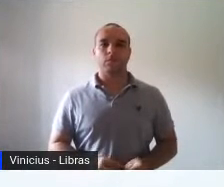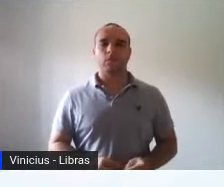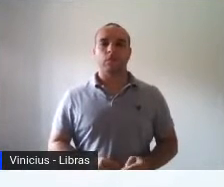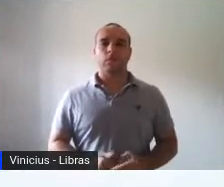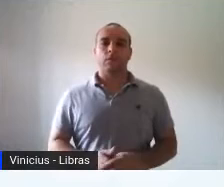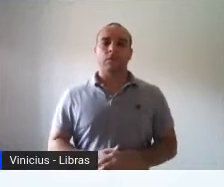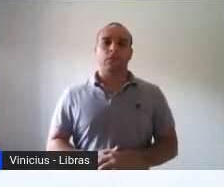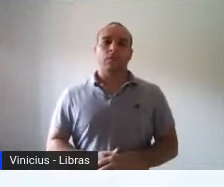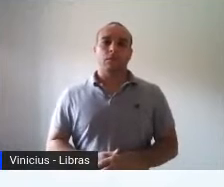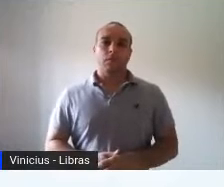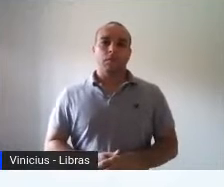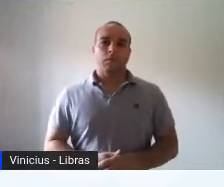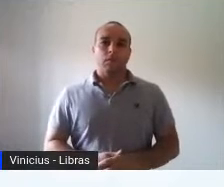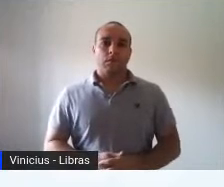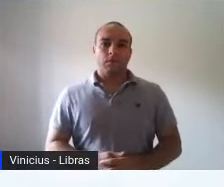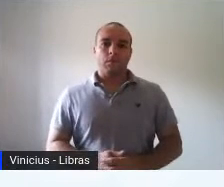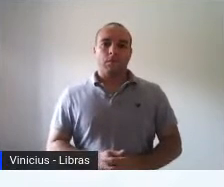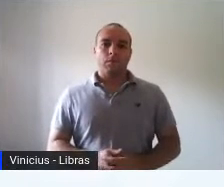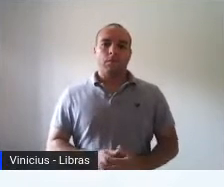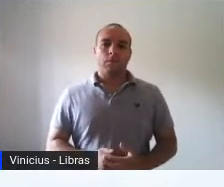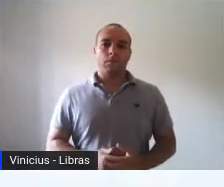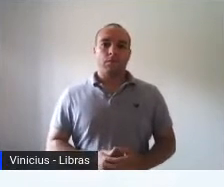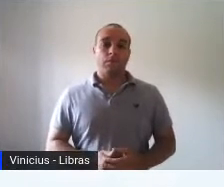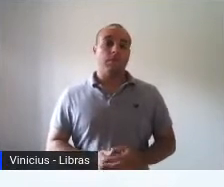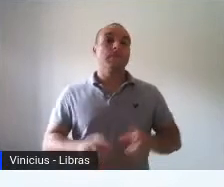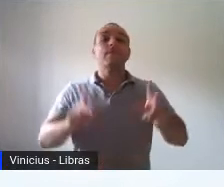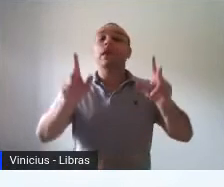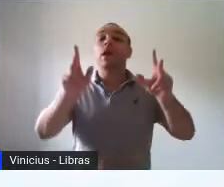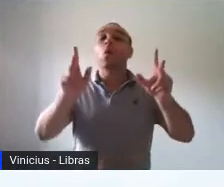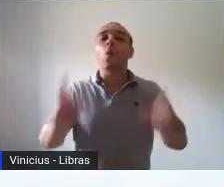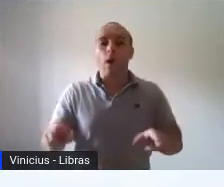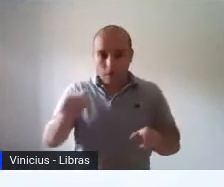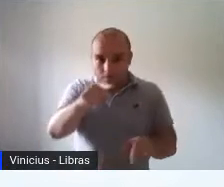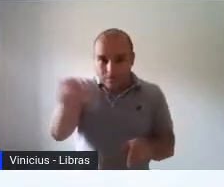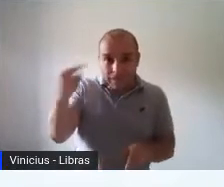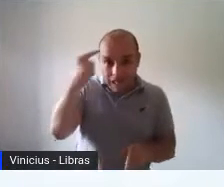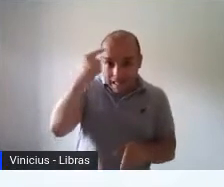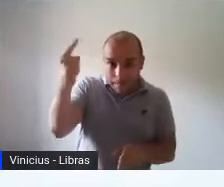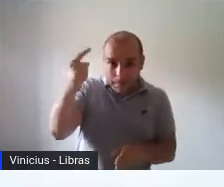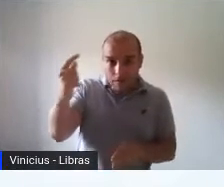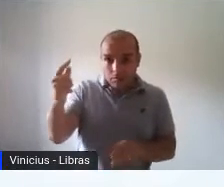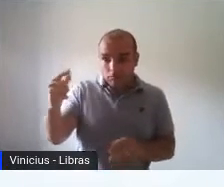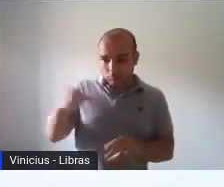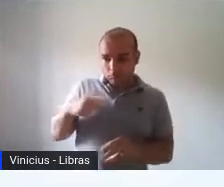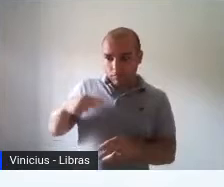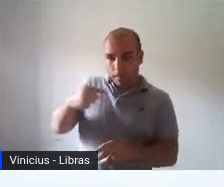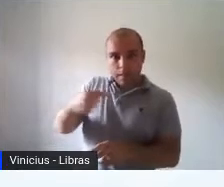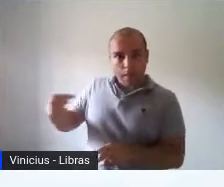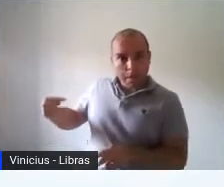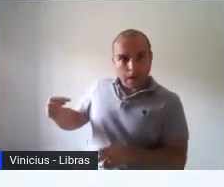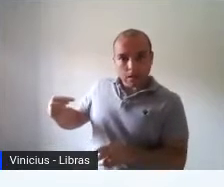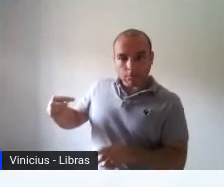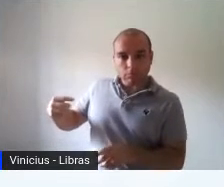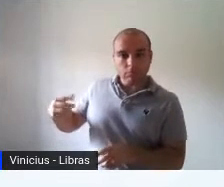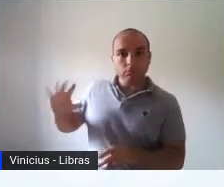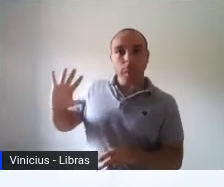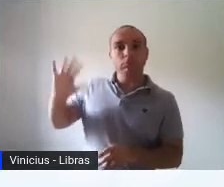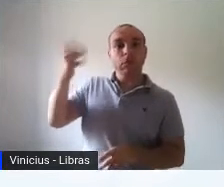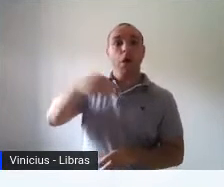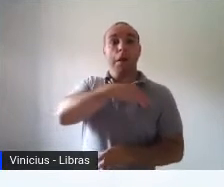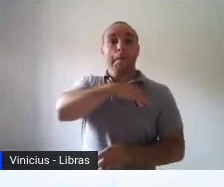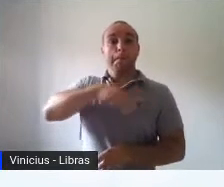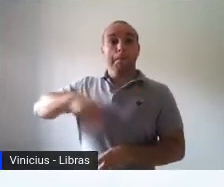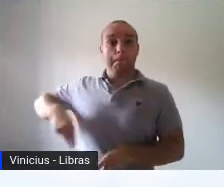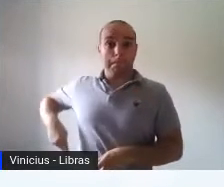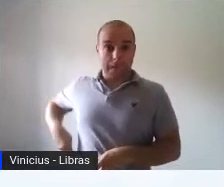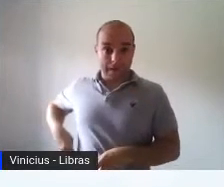em Manaus. Isso que o ministro estava lá no início da semana. pelo que eu li no noticiário, ele estava lá Sim. preocupado a